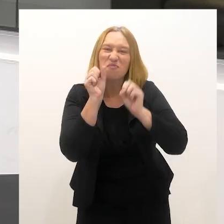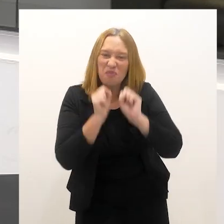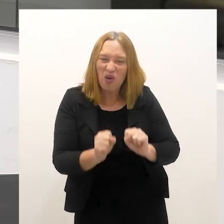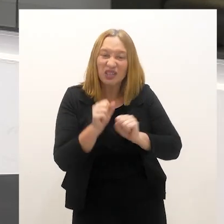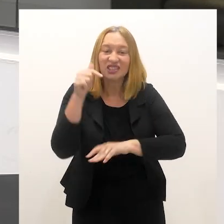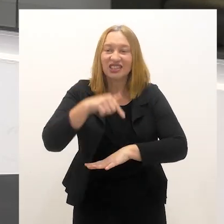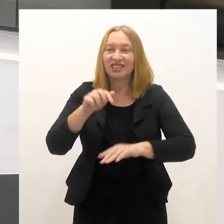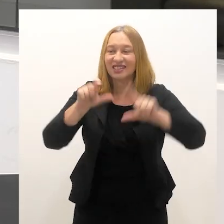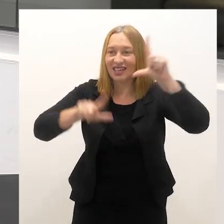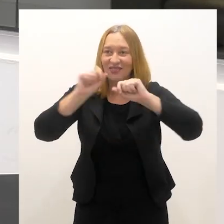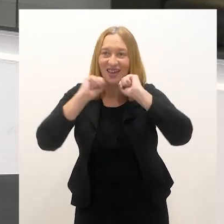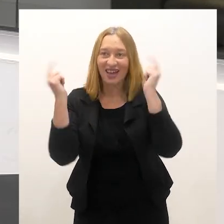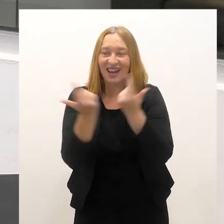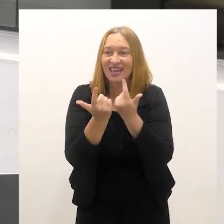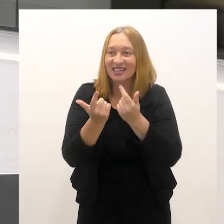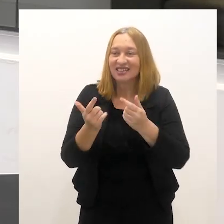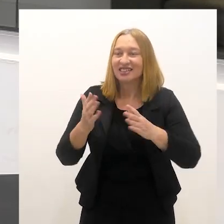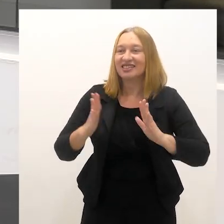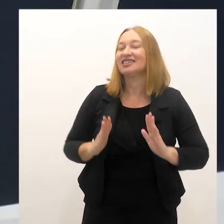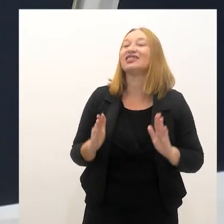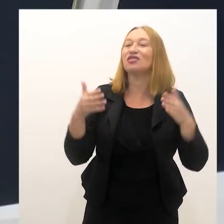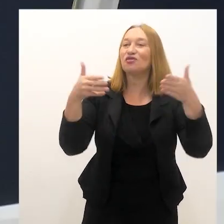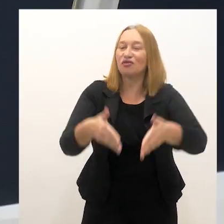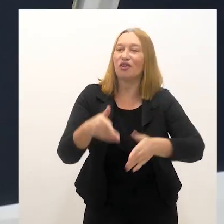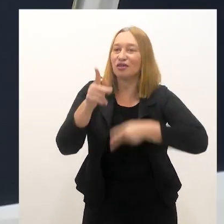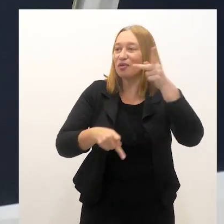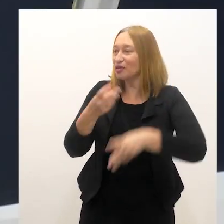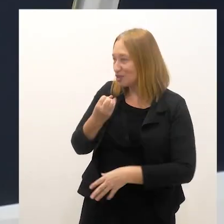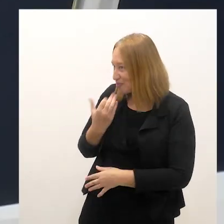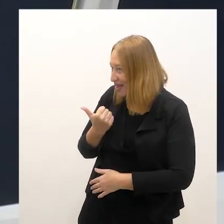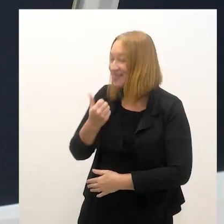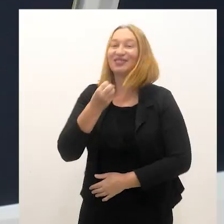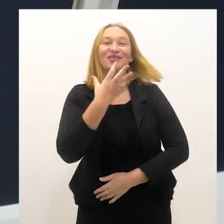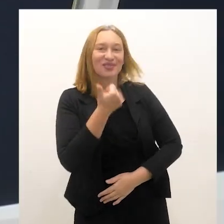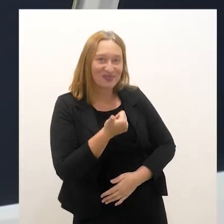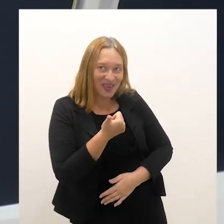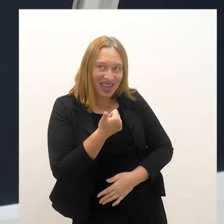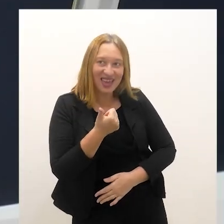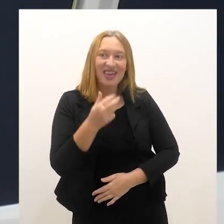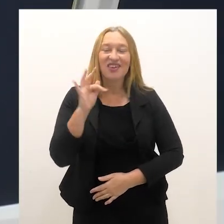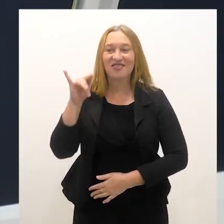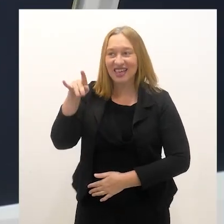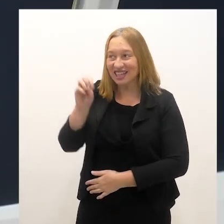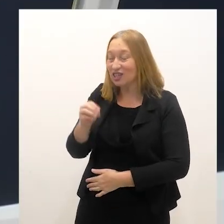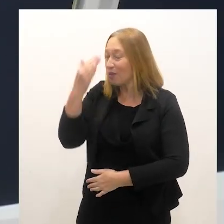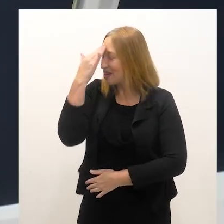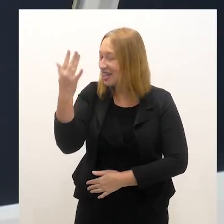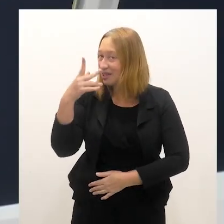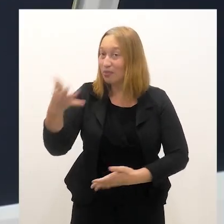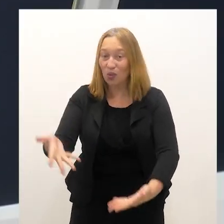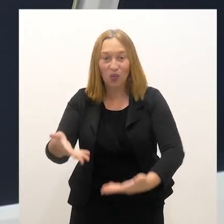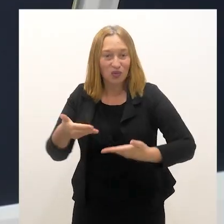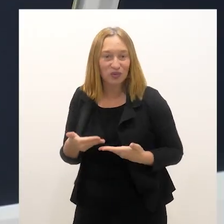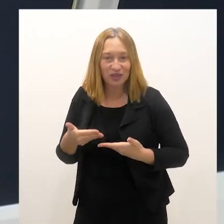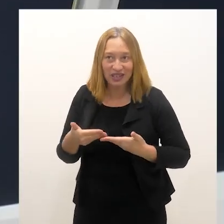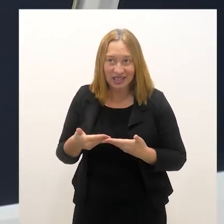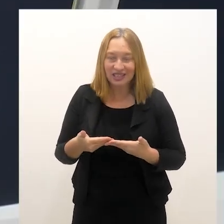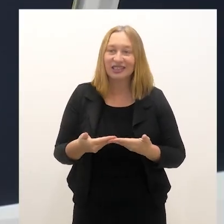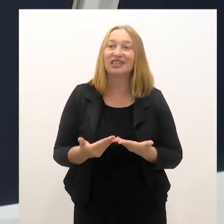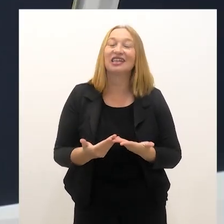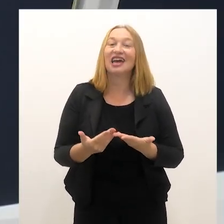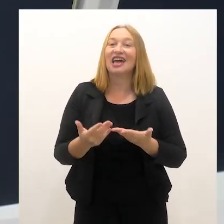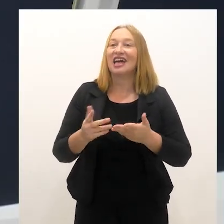ao Você Pode, a TV Alerj e a Casa do Povo. Tudo bem? Tudo bem, Fernando. Muito obrigado pelo convite.